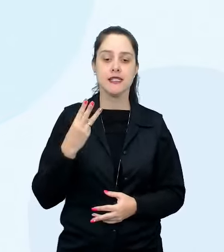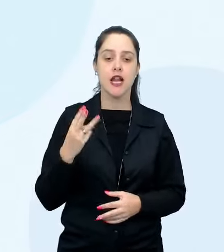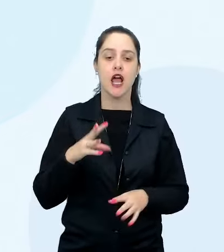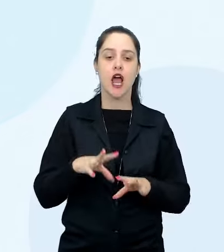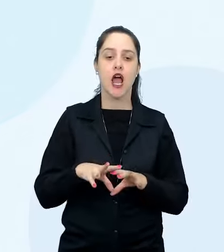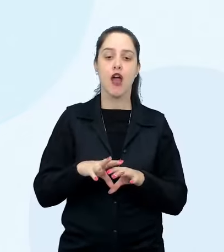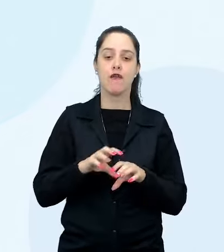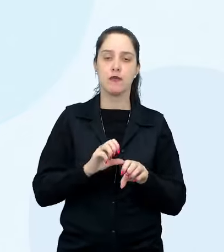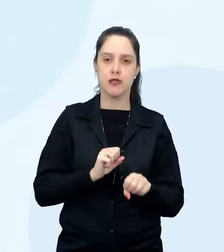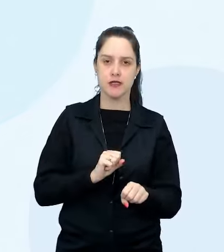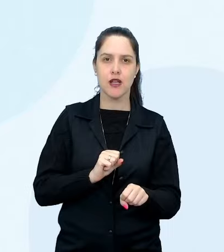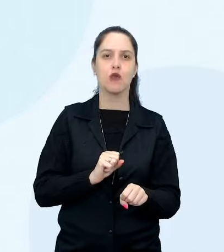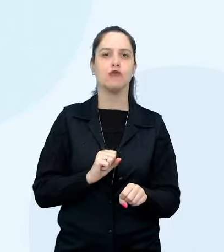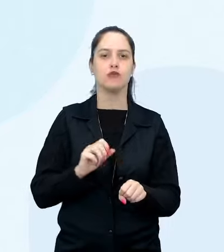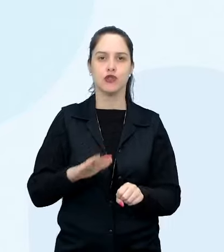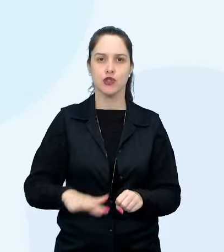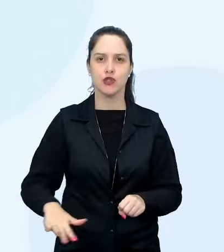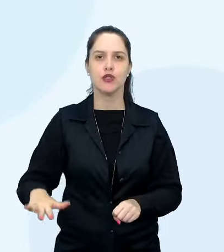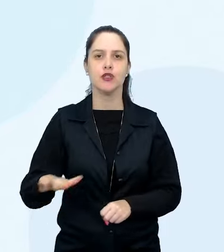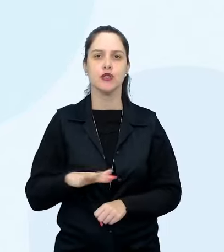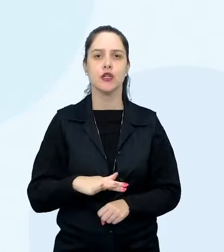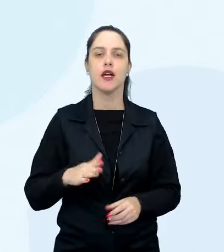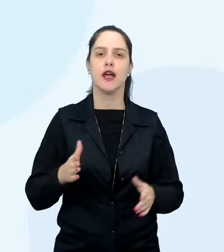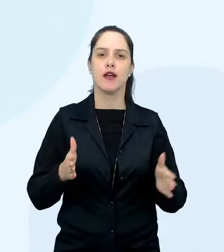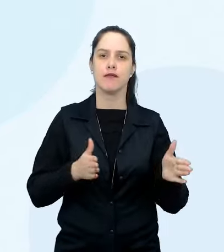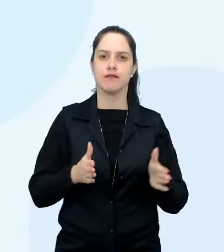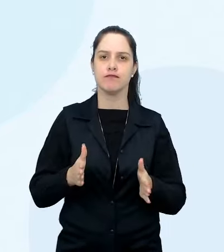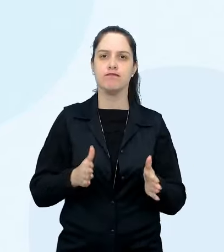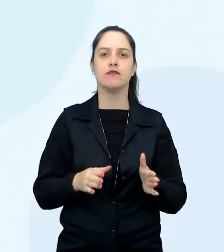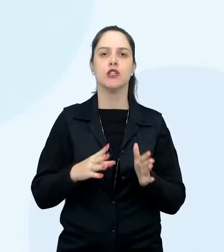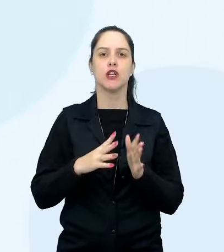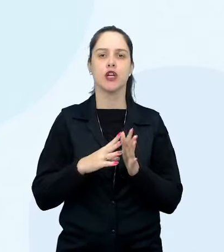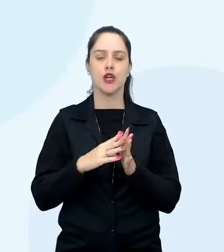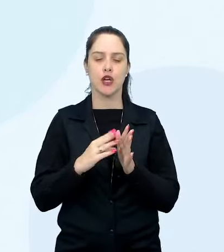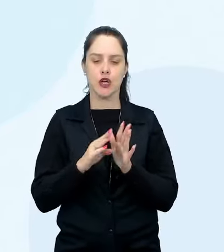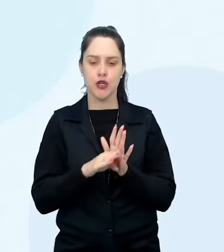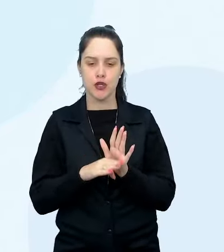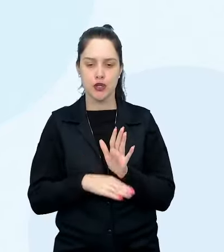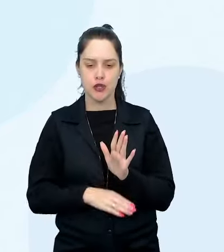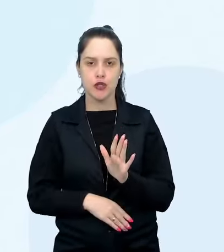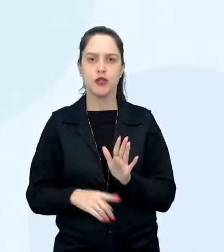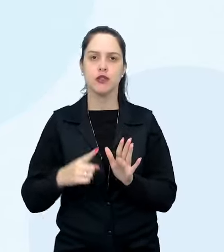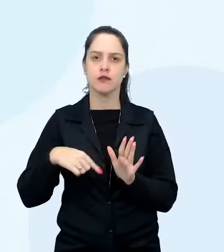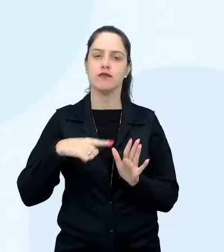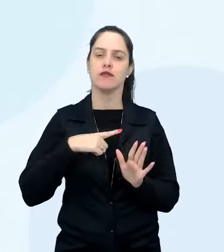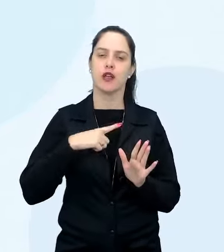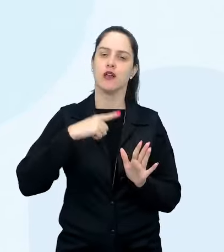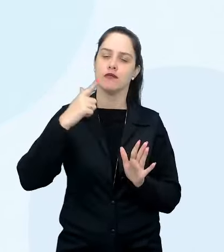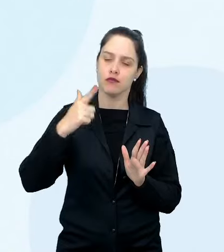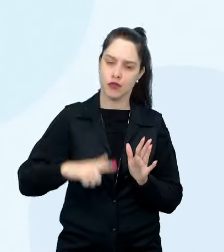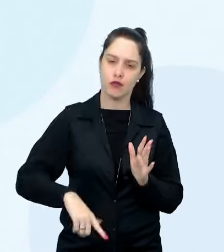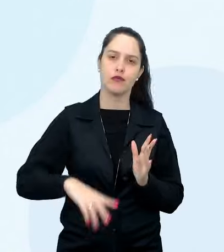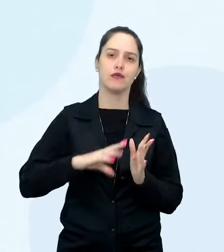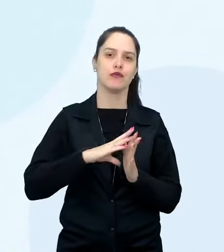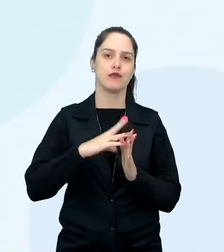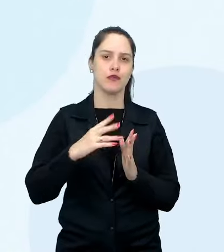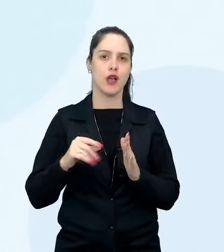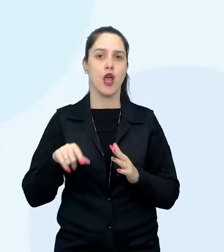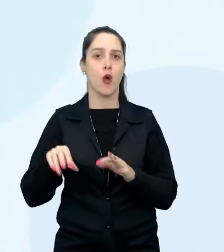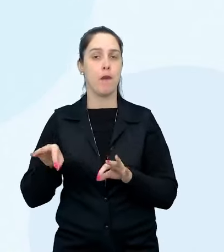geral básica, ela diminui a carga com o itinerário formativo. Novamente, a gente tem os componentes do Inova, que é o projeto